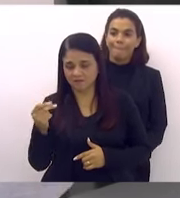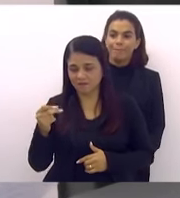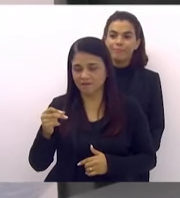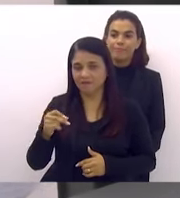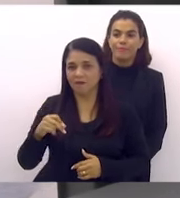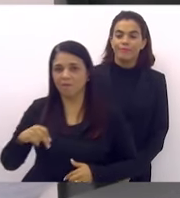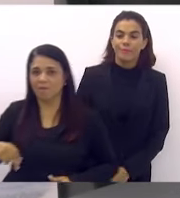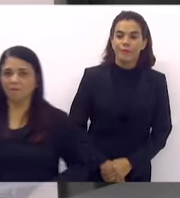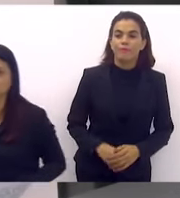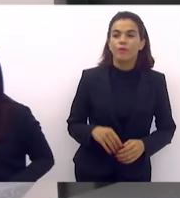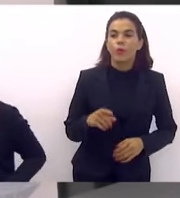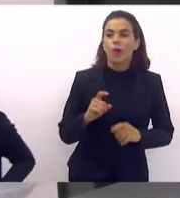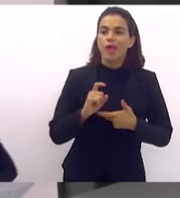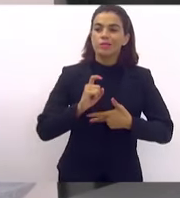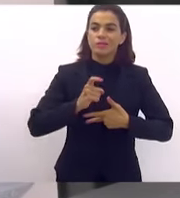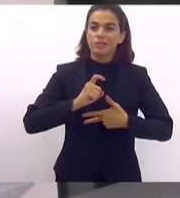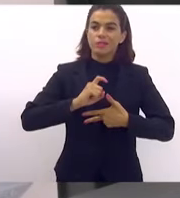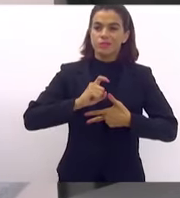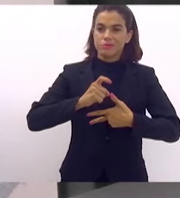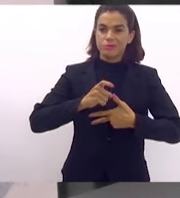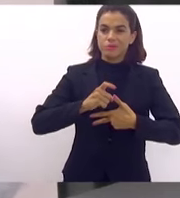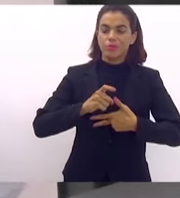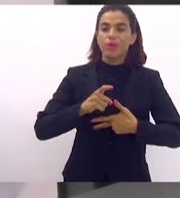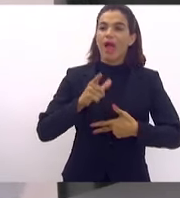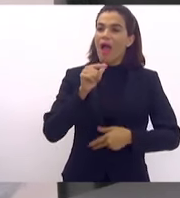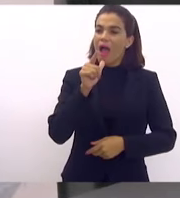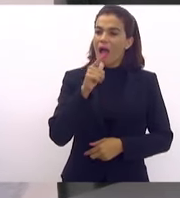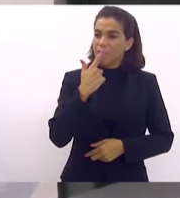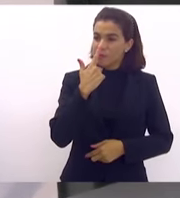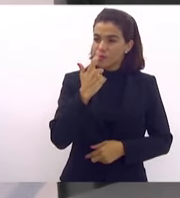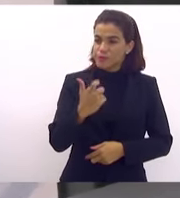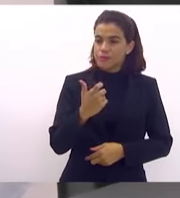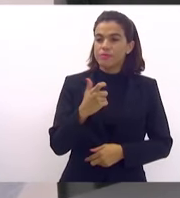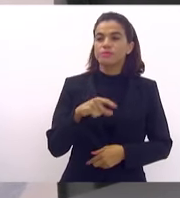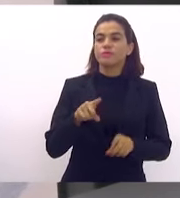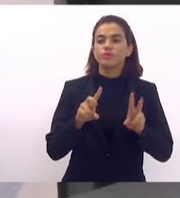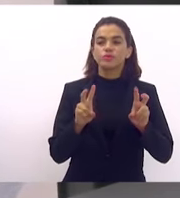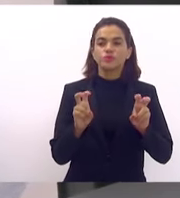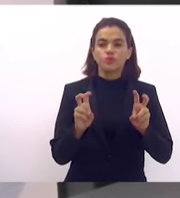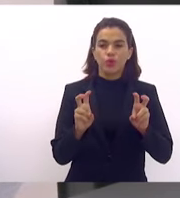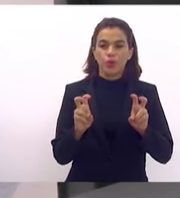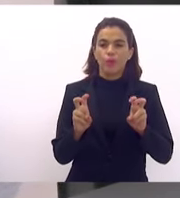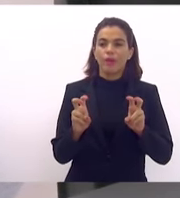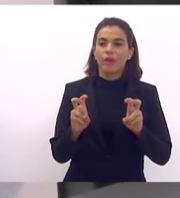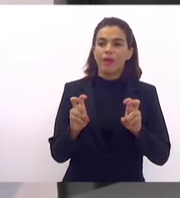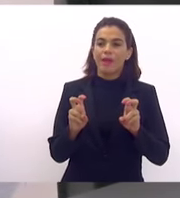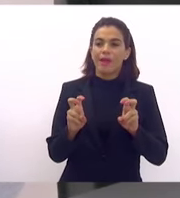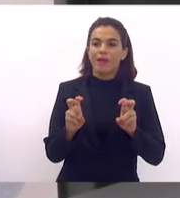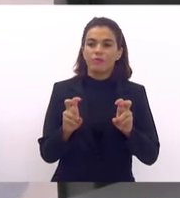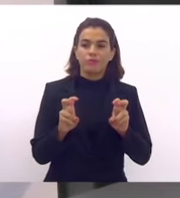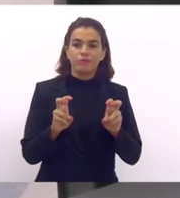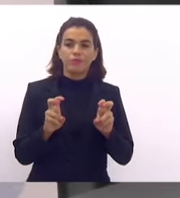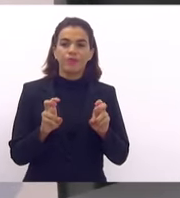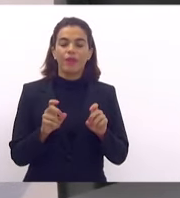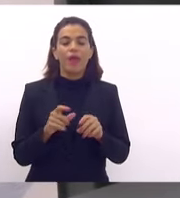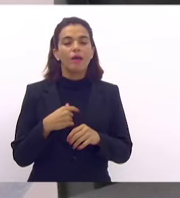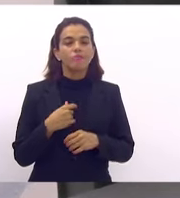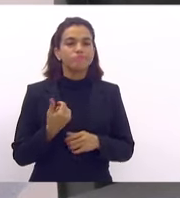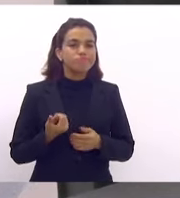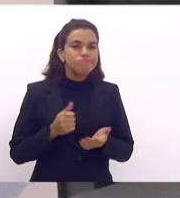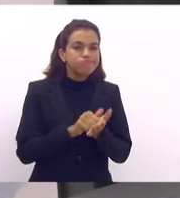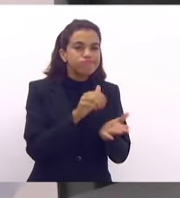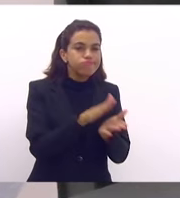Poder Executivo, nas concessões públicas de água e esgoto, a possibilidade das referidas concessionárias de indenizarem os municípios